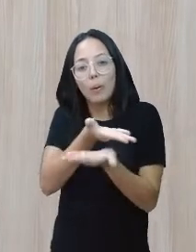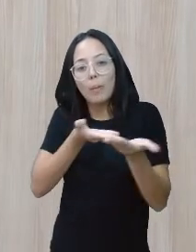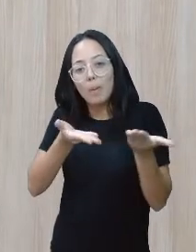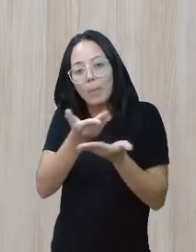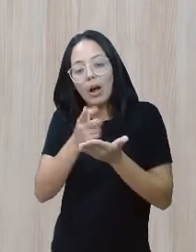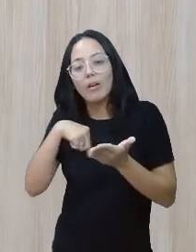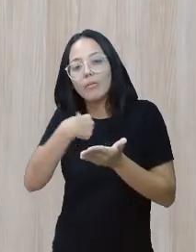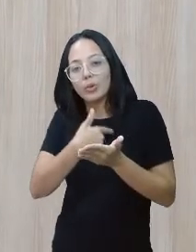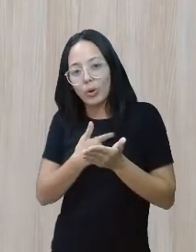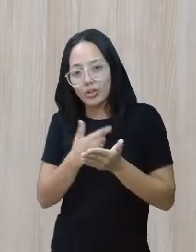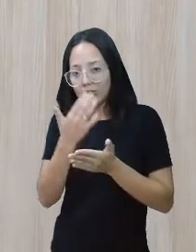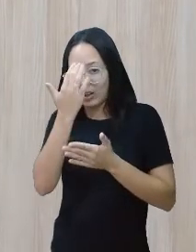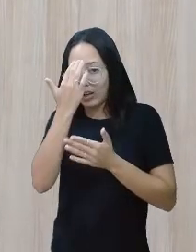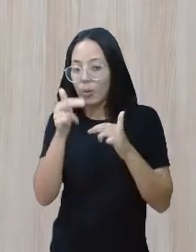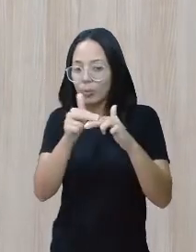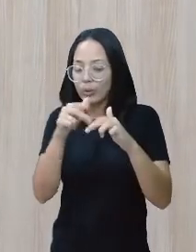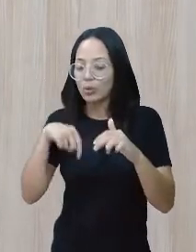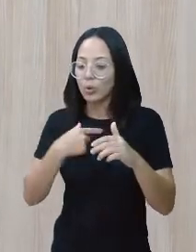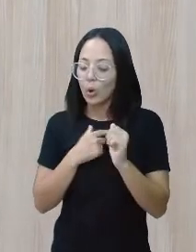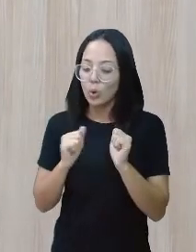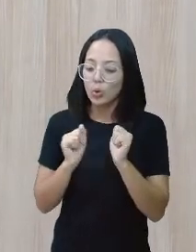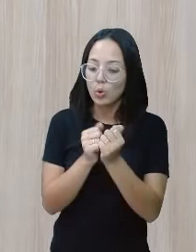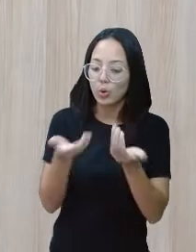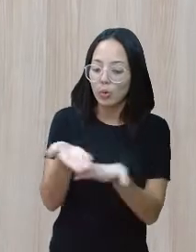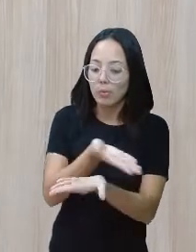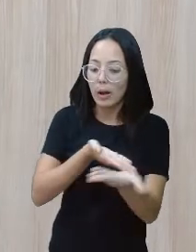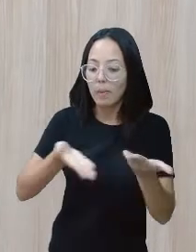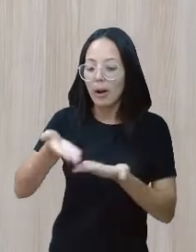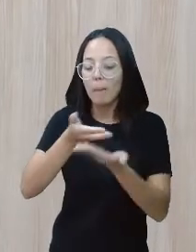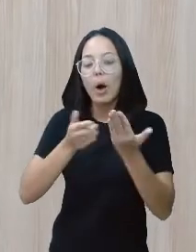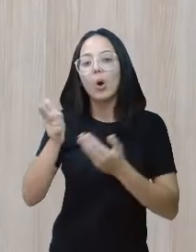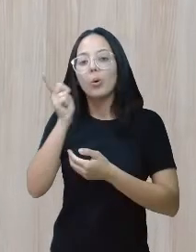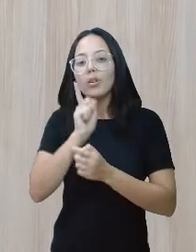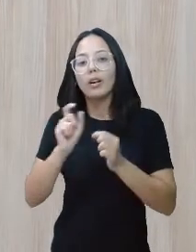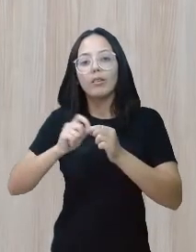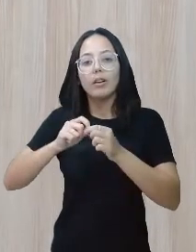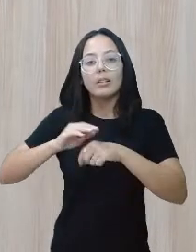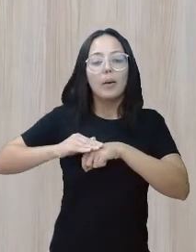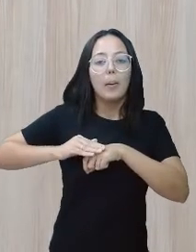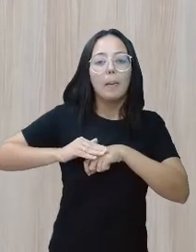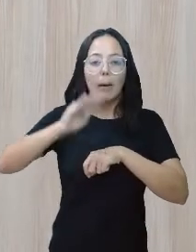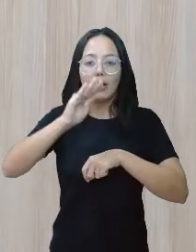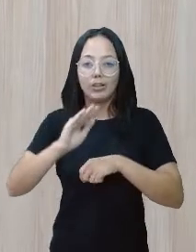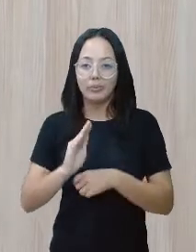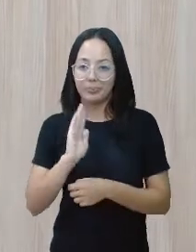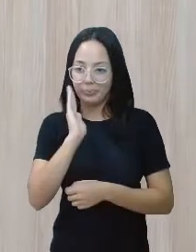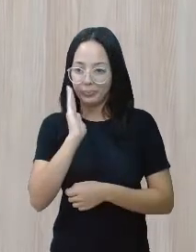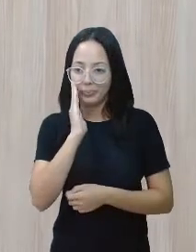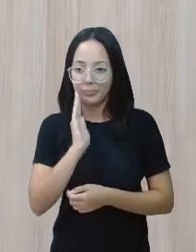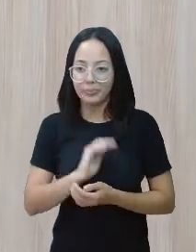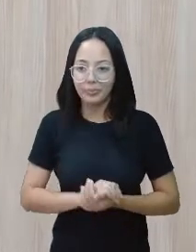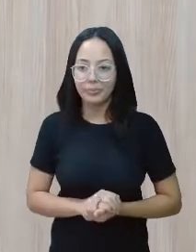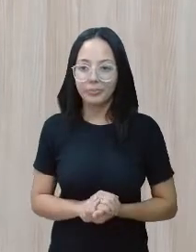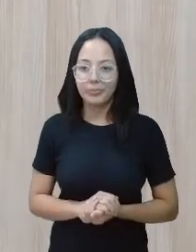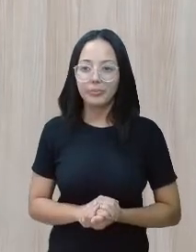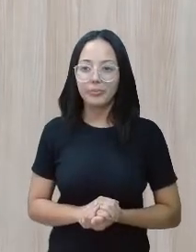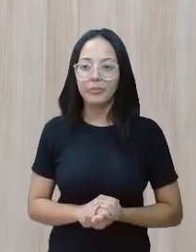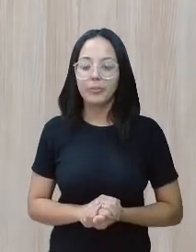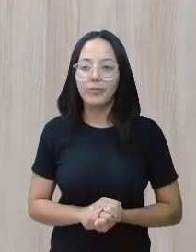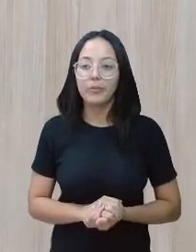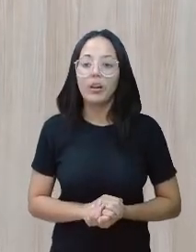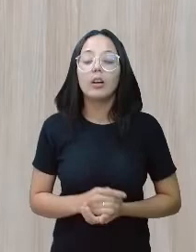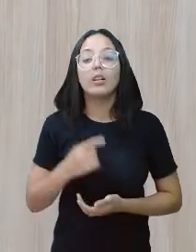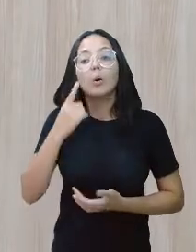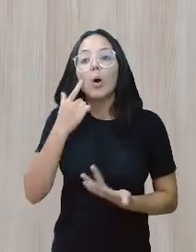de quebra-cabeça, né? Juntos, a gente consegue fazer muito mais do que separados, tá certo?